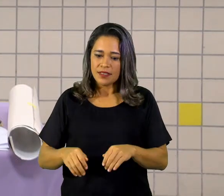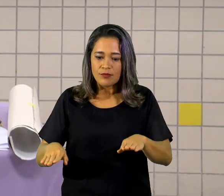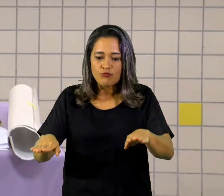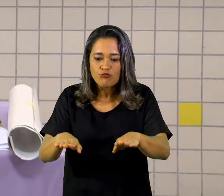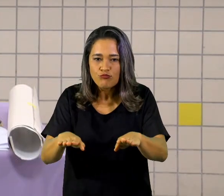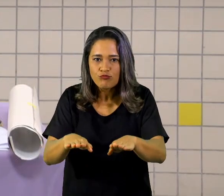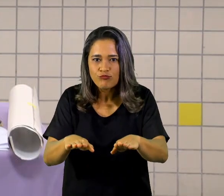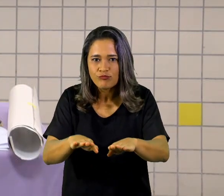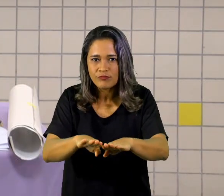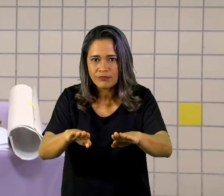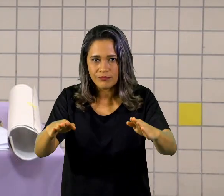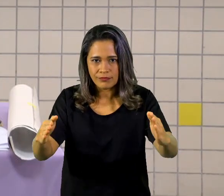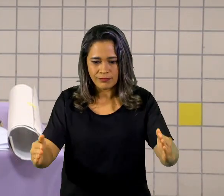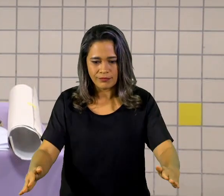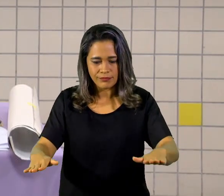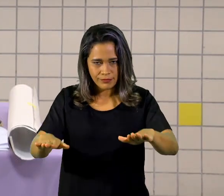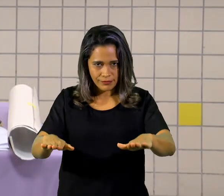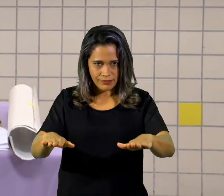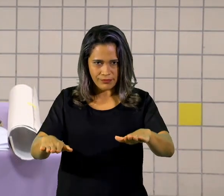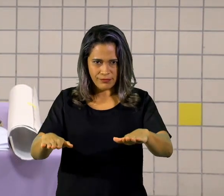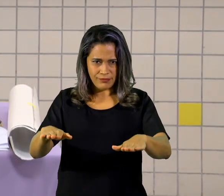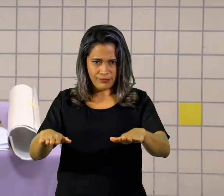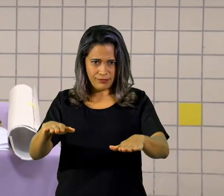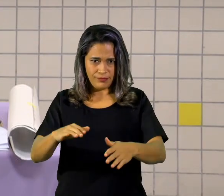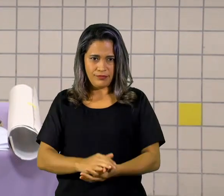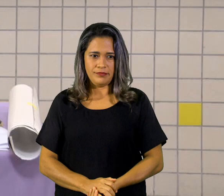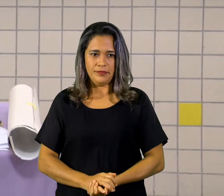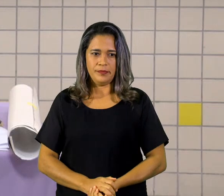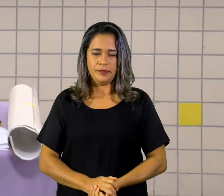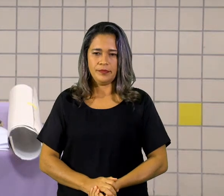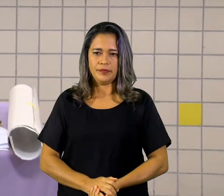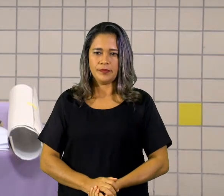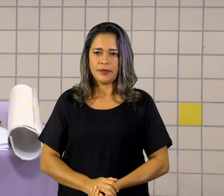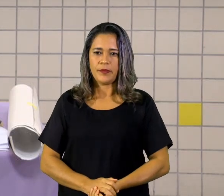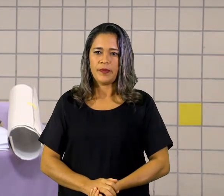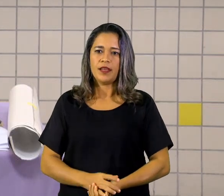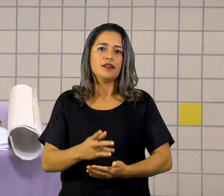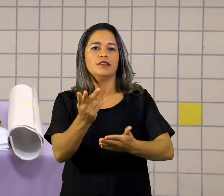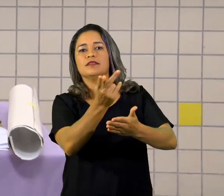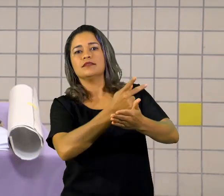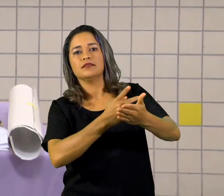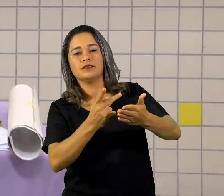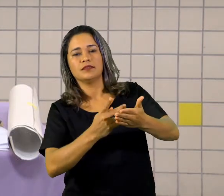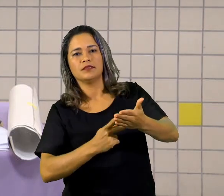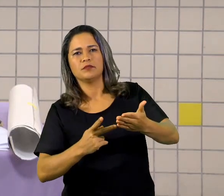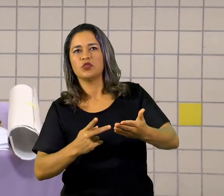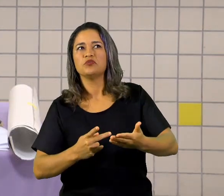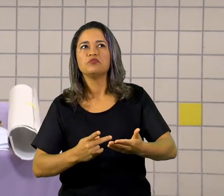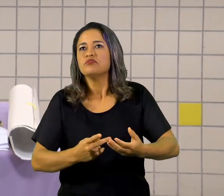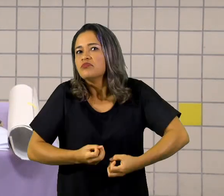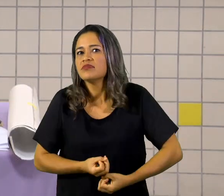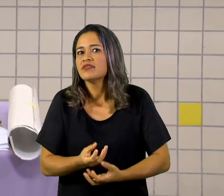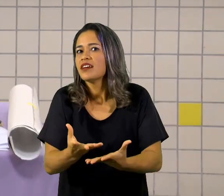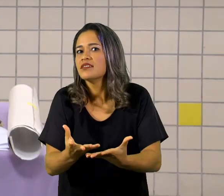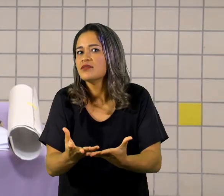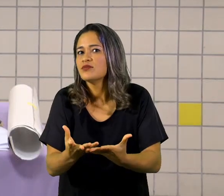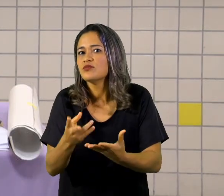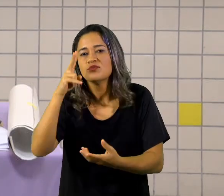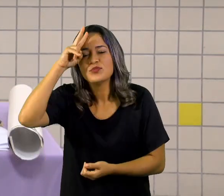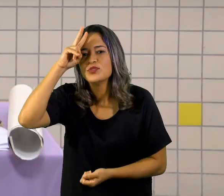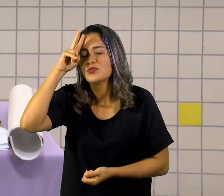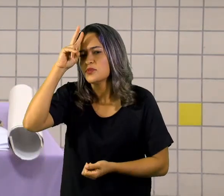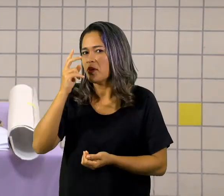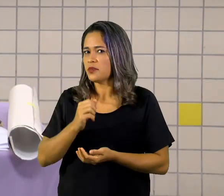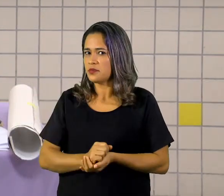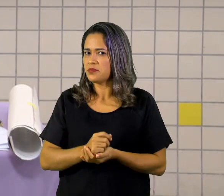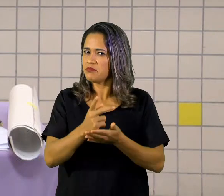pequenos. Não esqueça dessa dica. Um desenho, ele pode sair de uma história. Um desenho sai